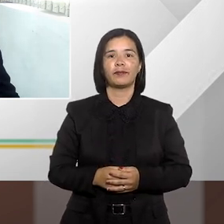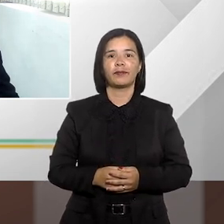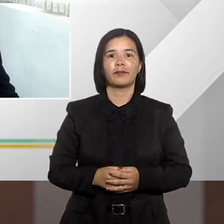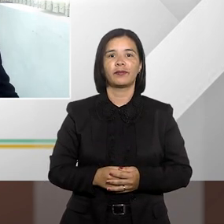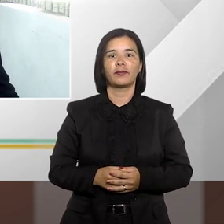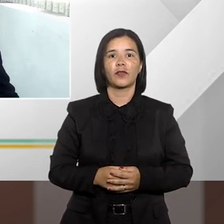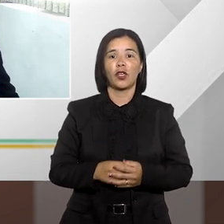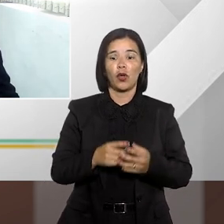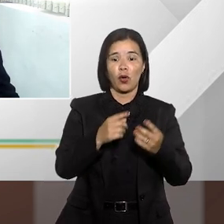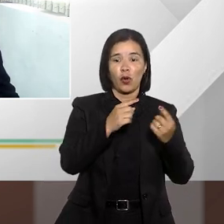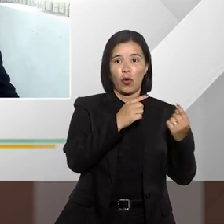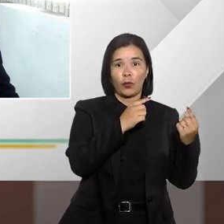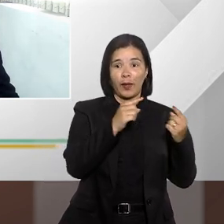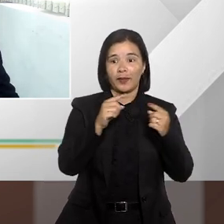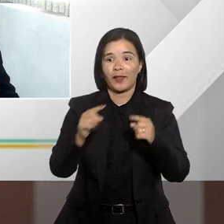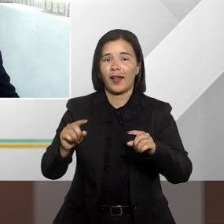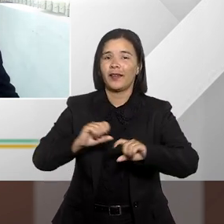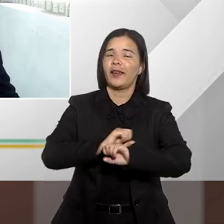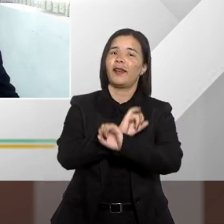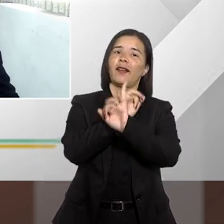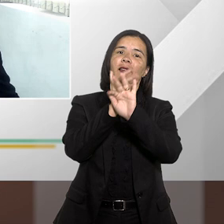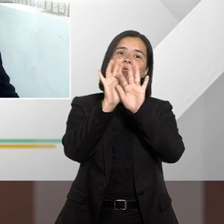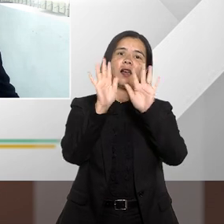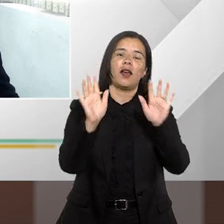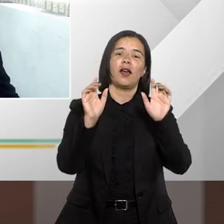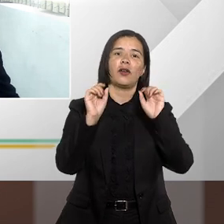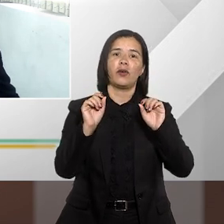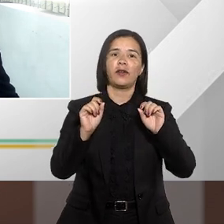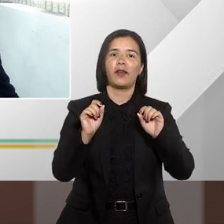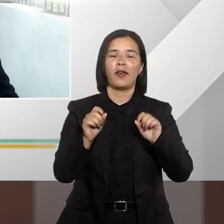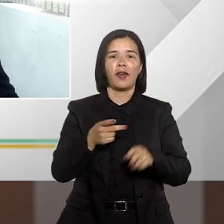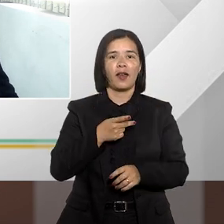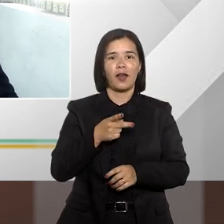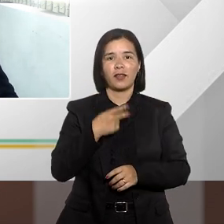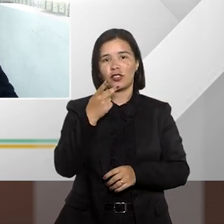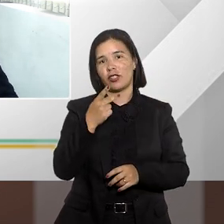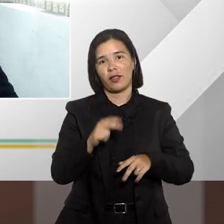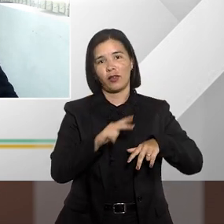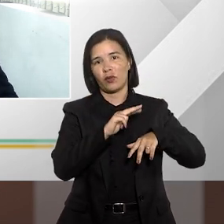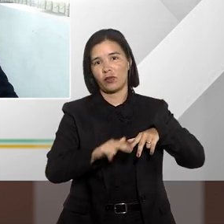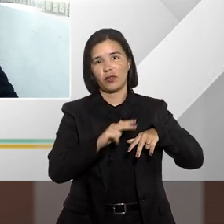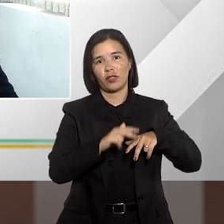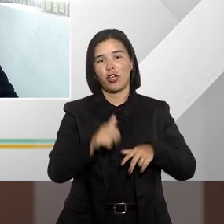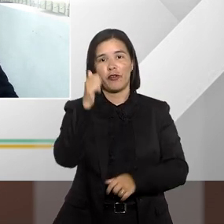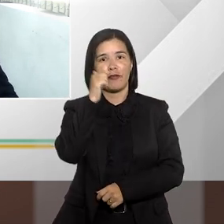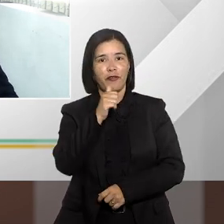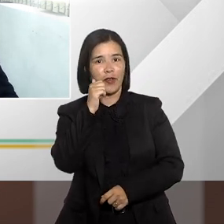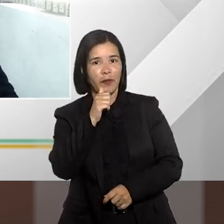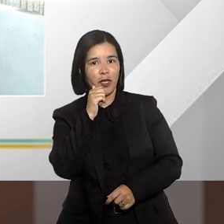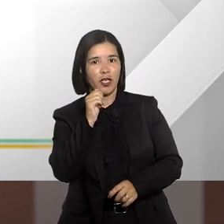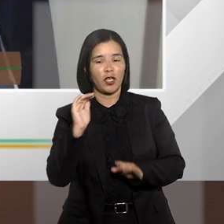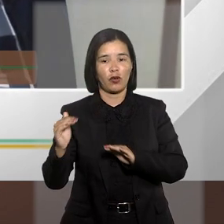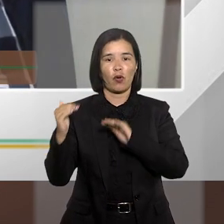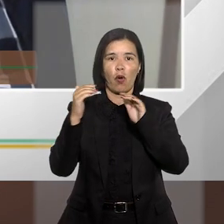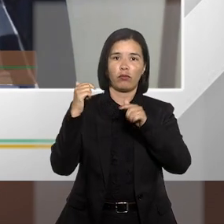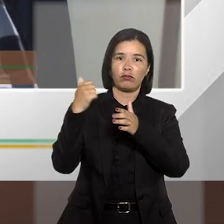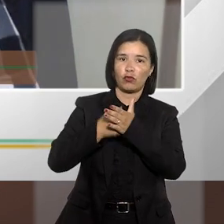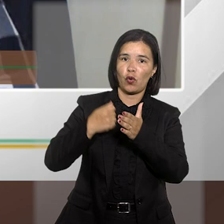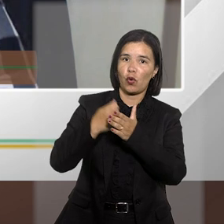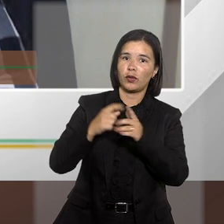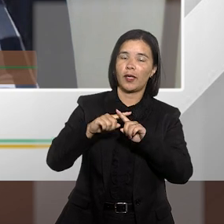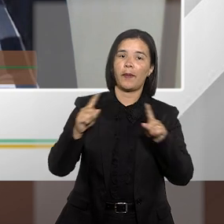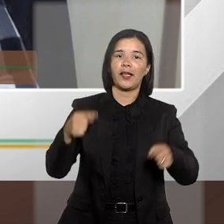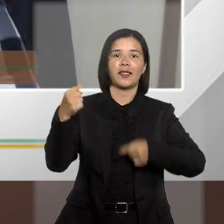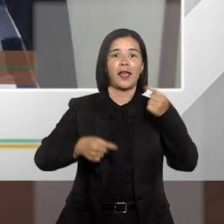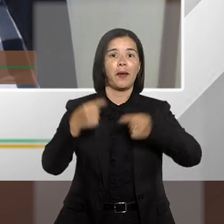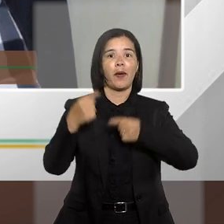Um ataque claro às expressões e o gênero feminino, né, no reconhecimento dessa luta, mas há uma série de